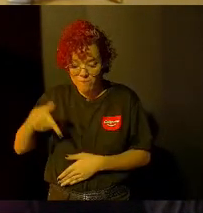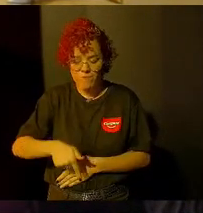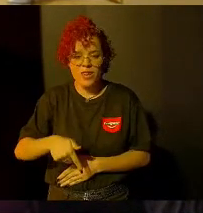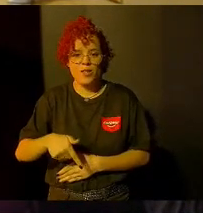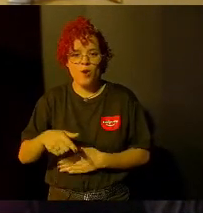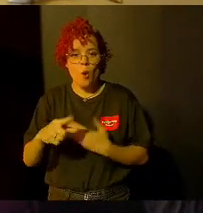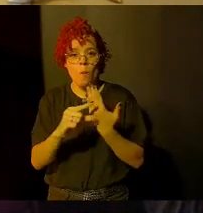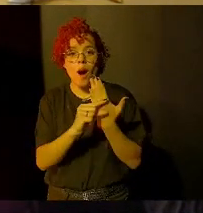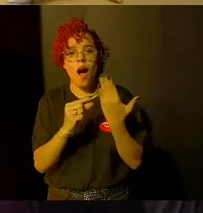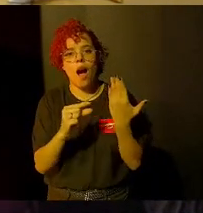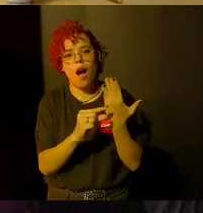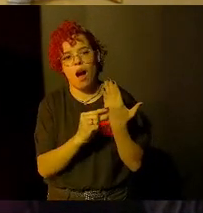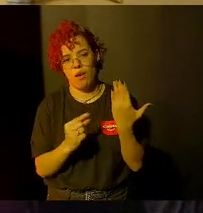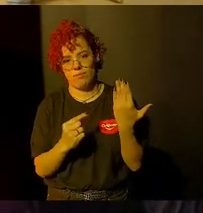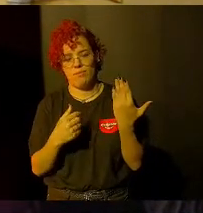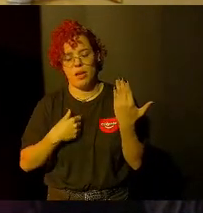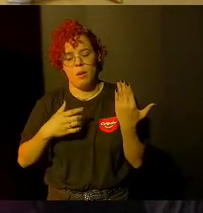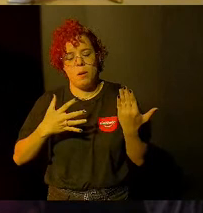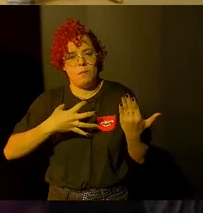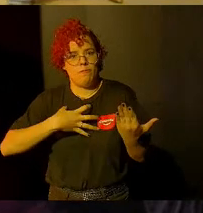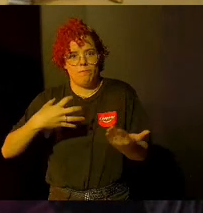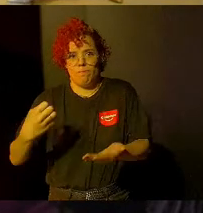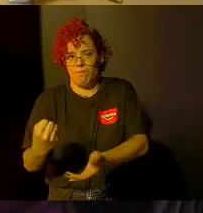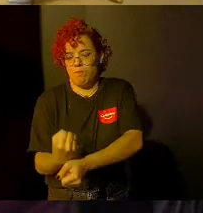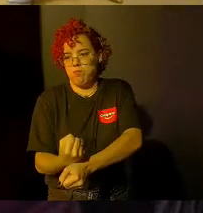para mim é uma grande emoção né